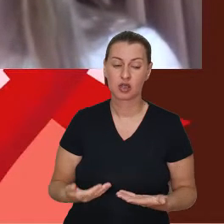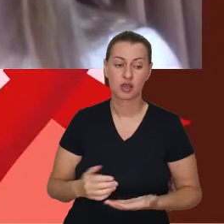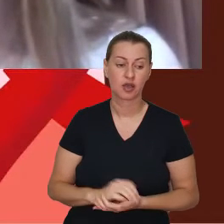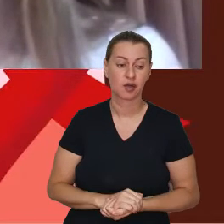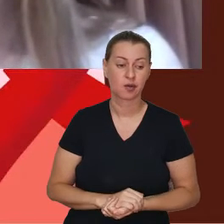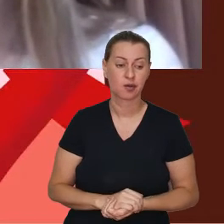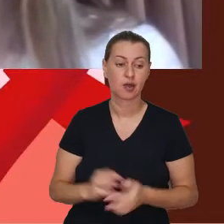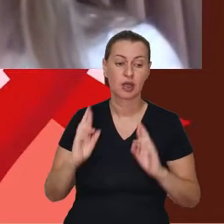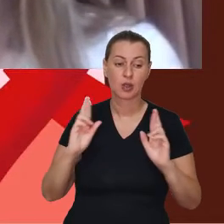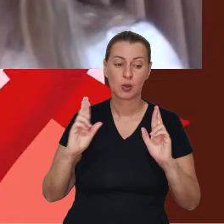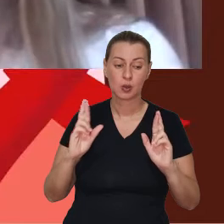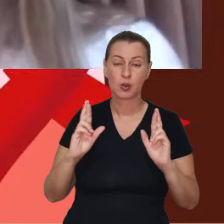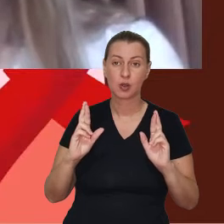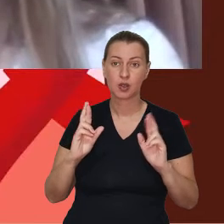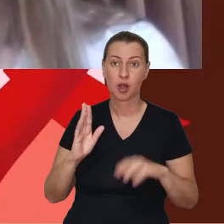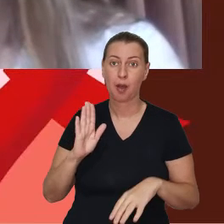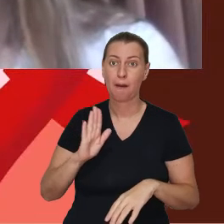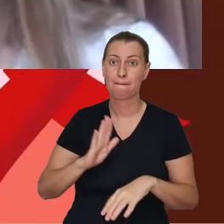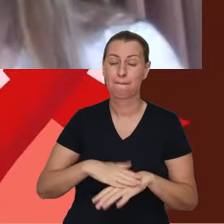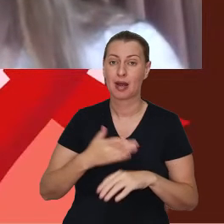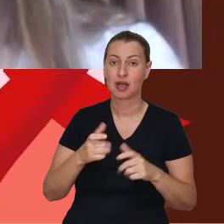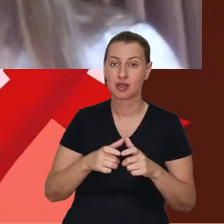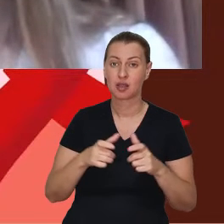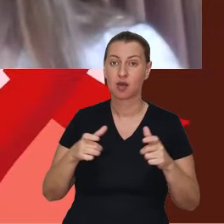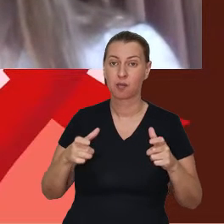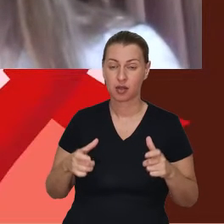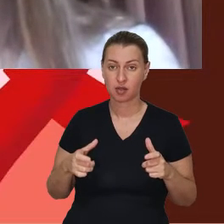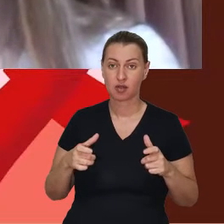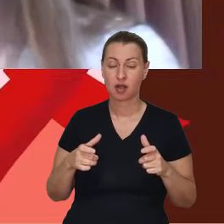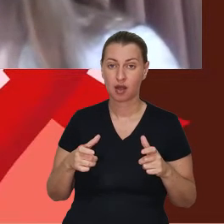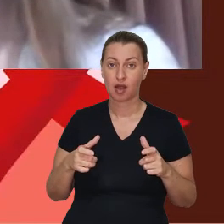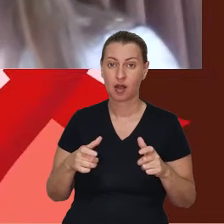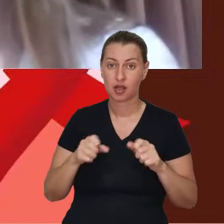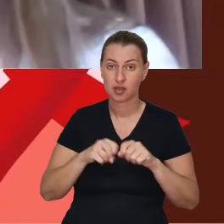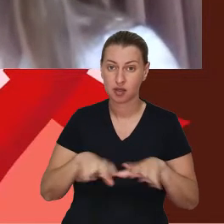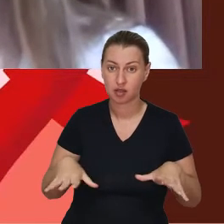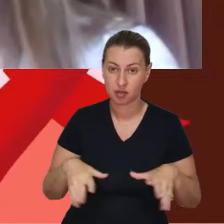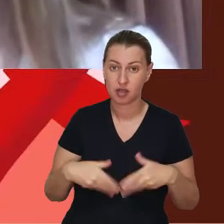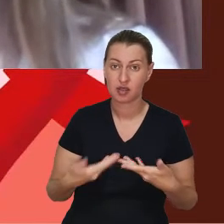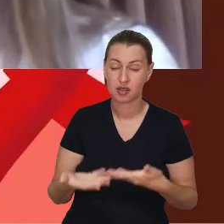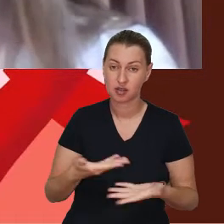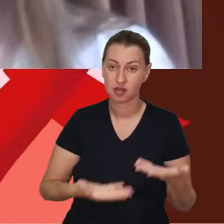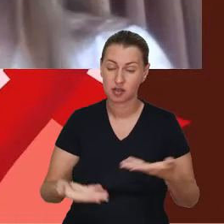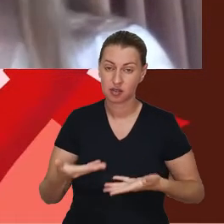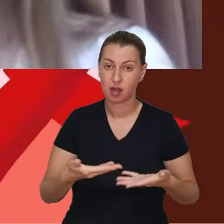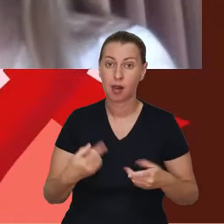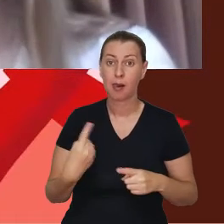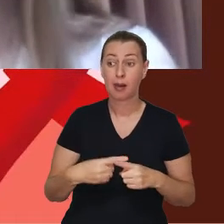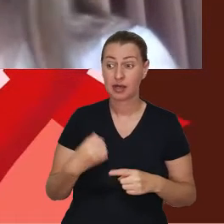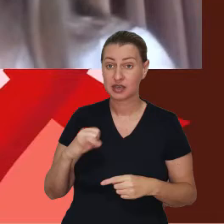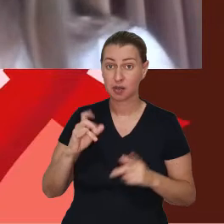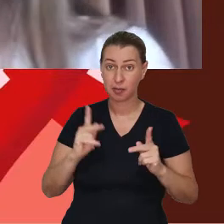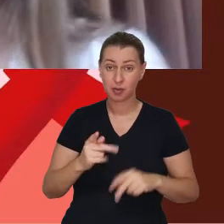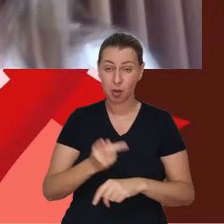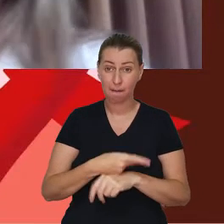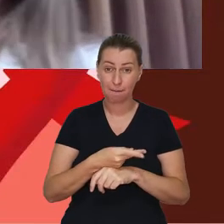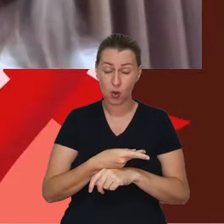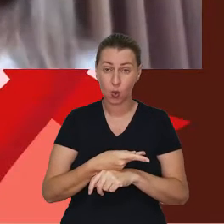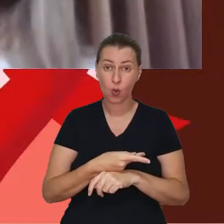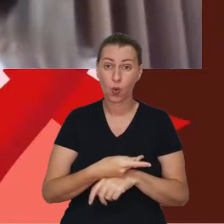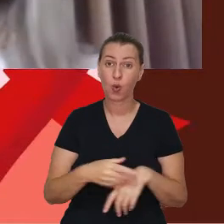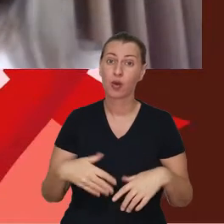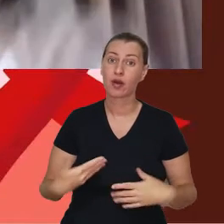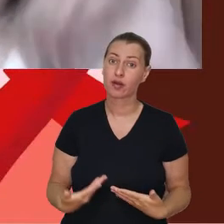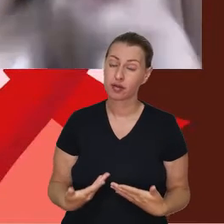Torçamos que a gente possa cada vez mais aumentar essa oferta, já que a demanda está acontecendo, é uma boa notícia, né? O pessoal está procurando,